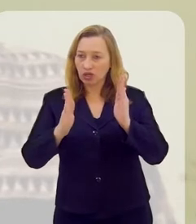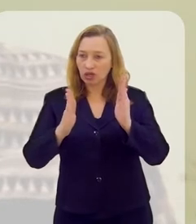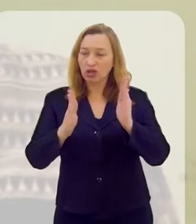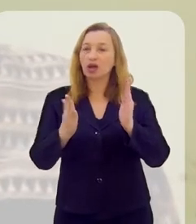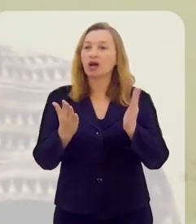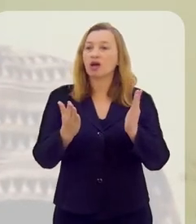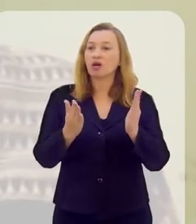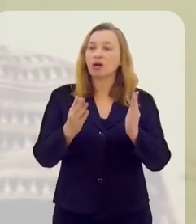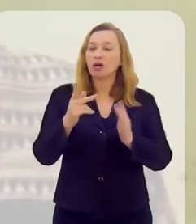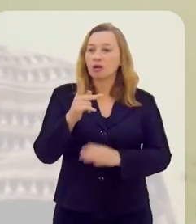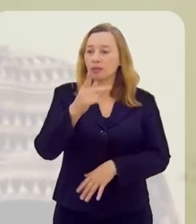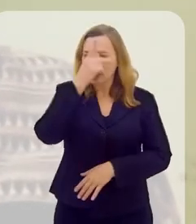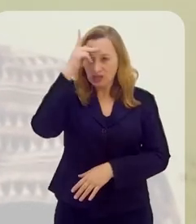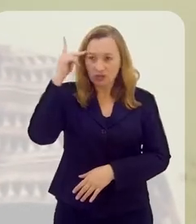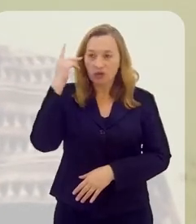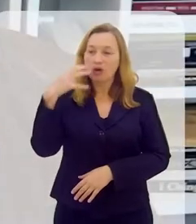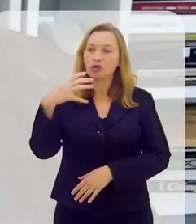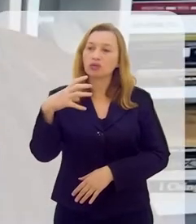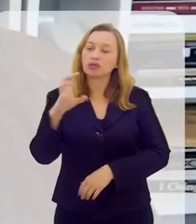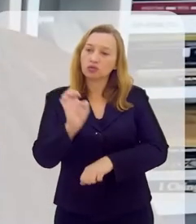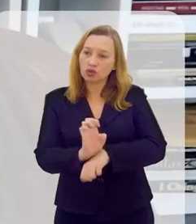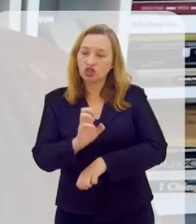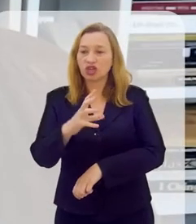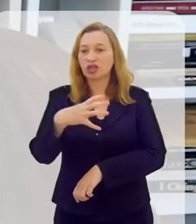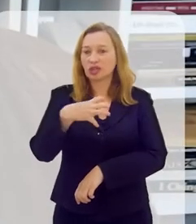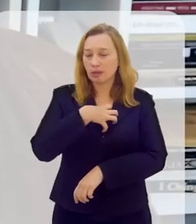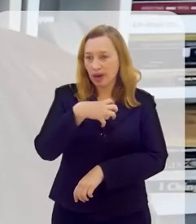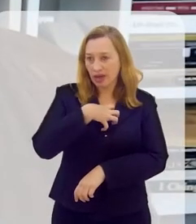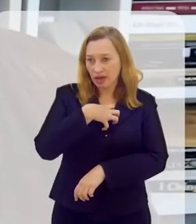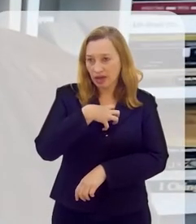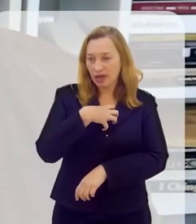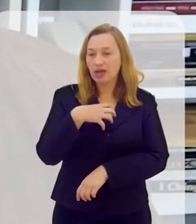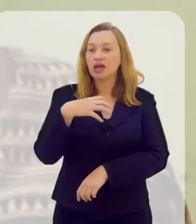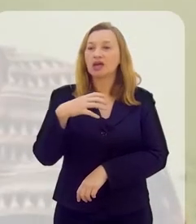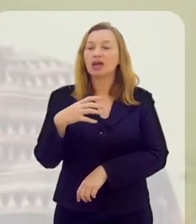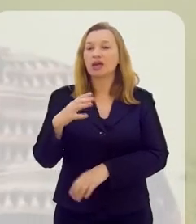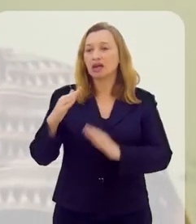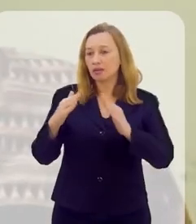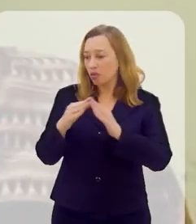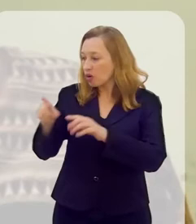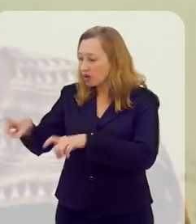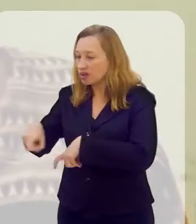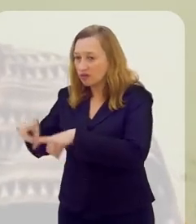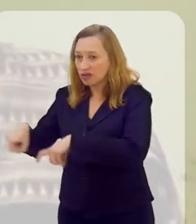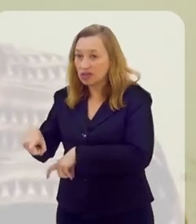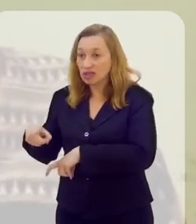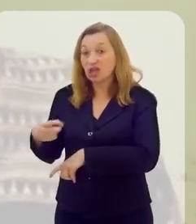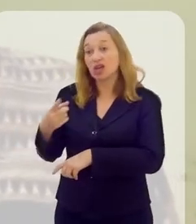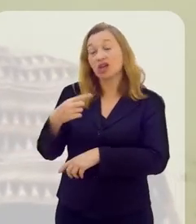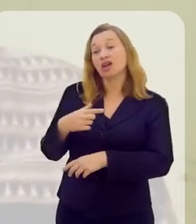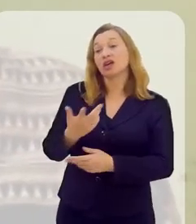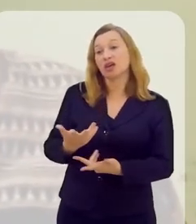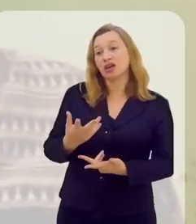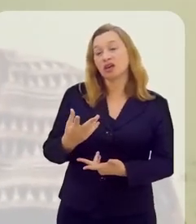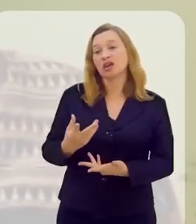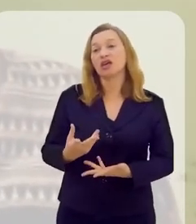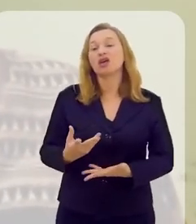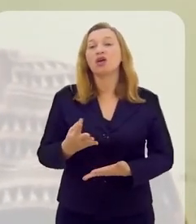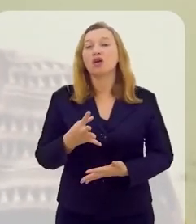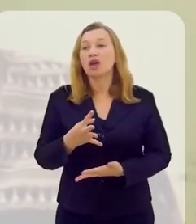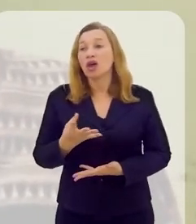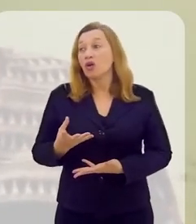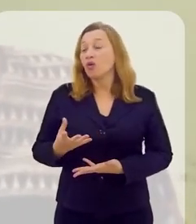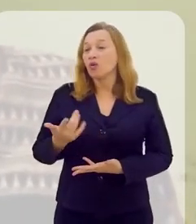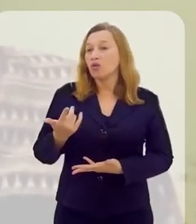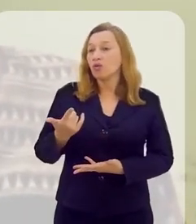maior biblioteca pessoal do estado da Bahia. Ele mora em Muritiba, numa fazenda. Então, eu convido para conhecer a biblioteca